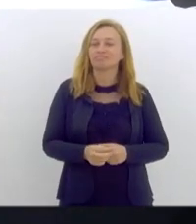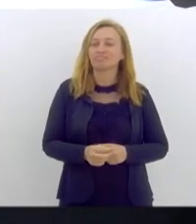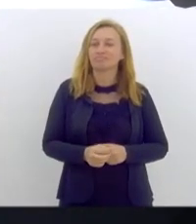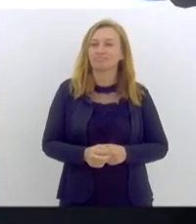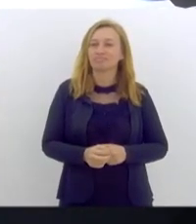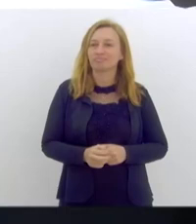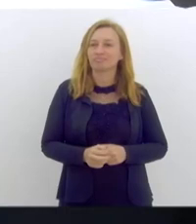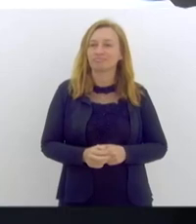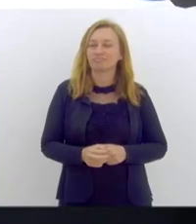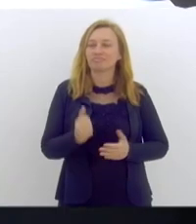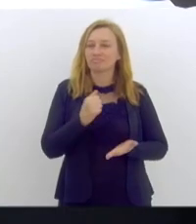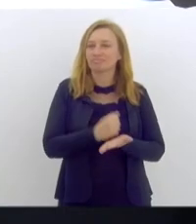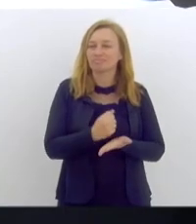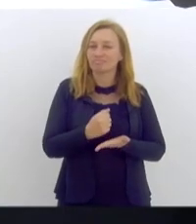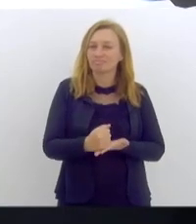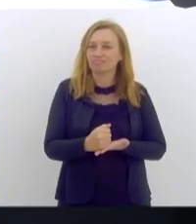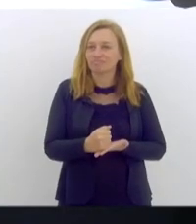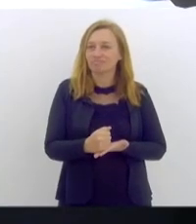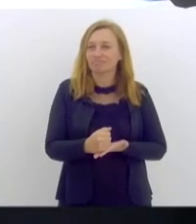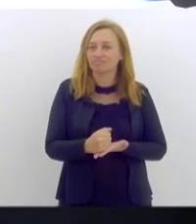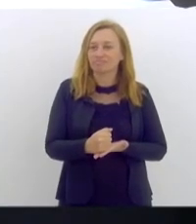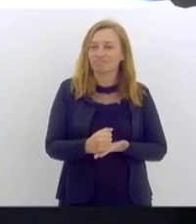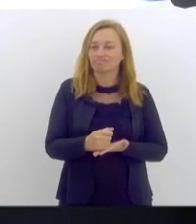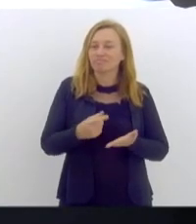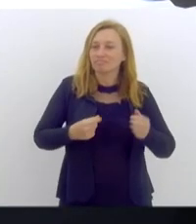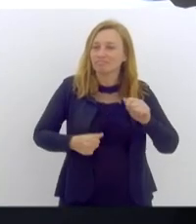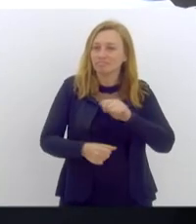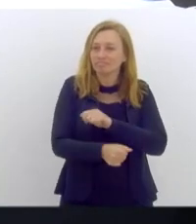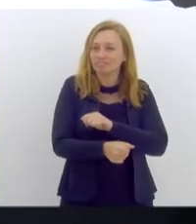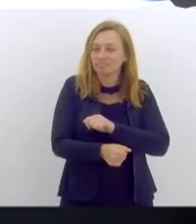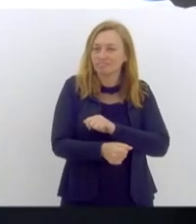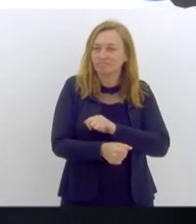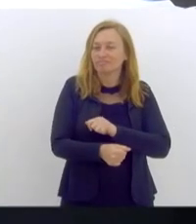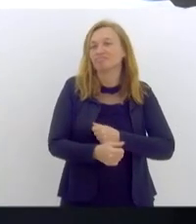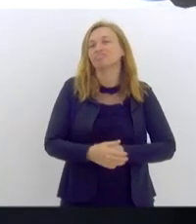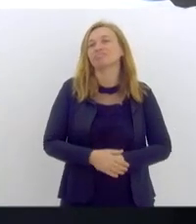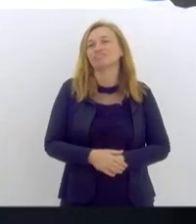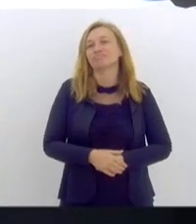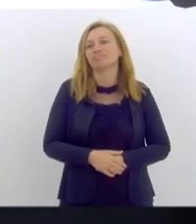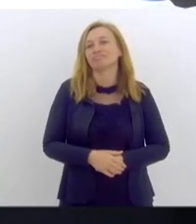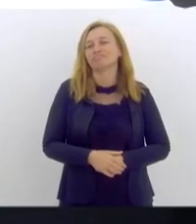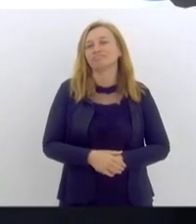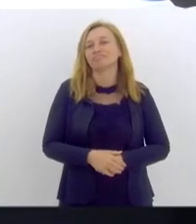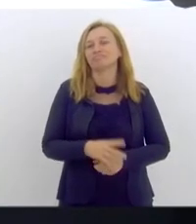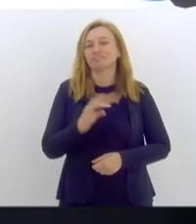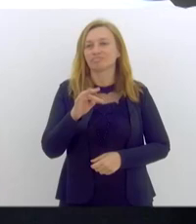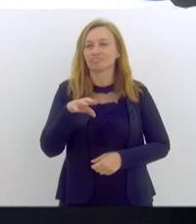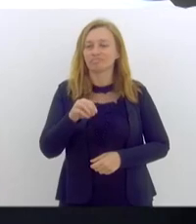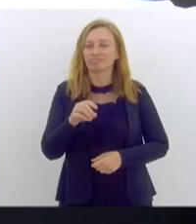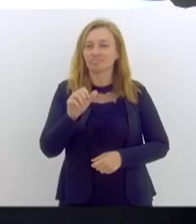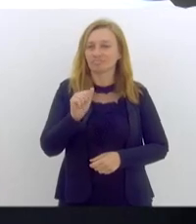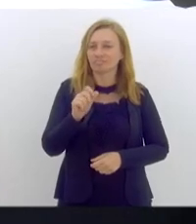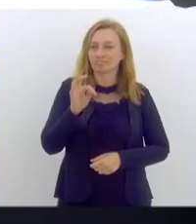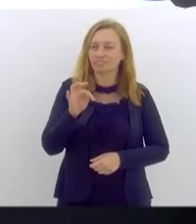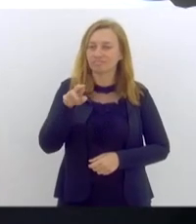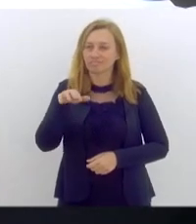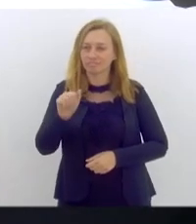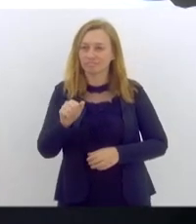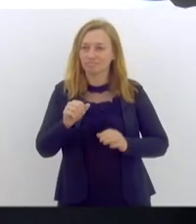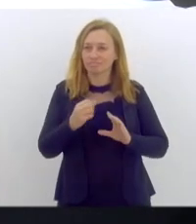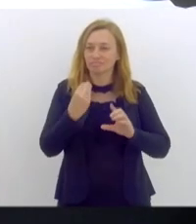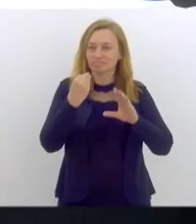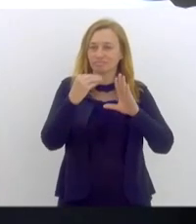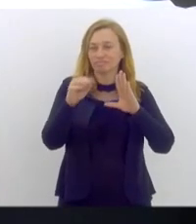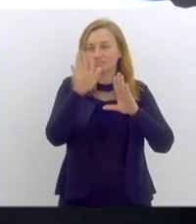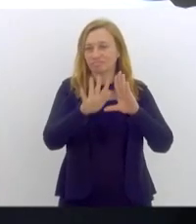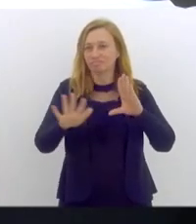teor dos contratos de financiamento bem comventuais temos aditivos a seres disponibilizar no